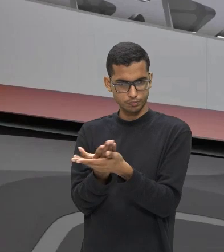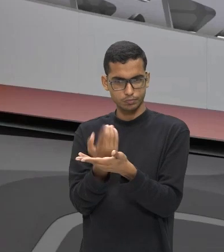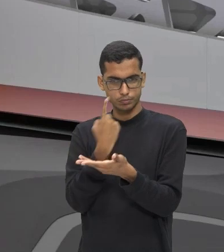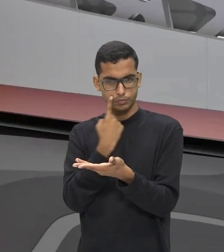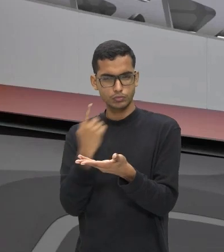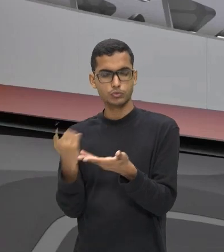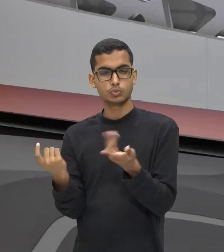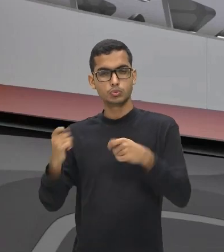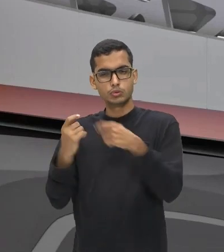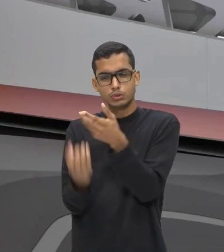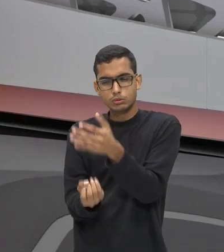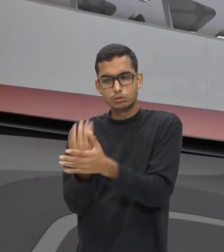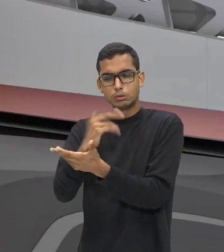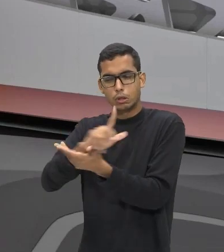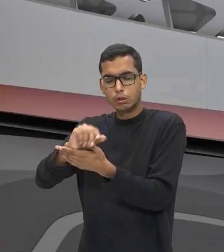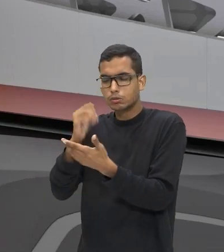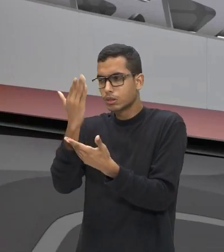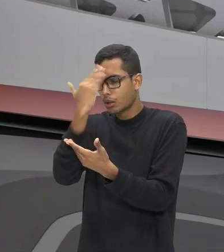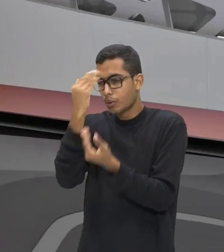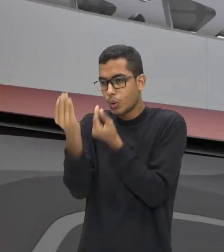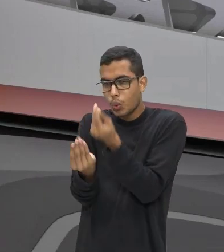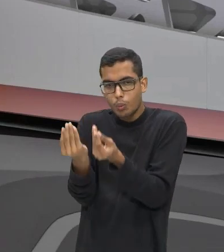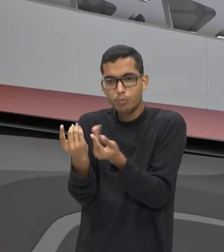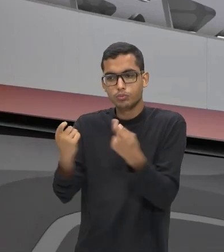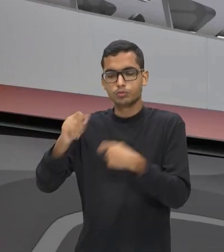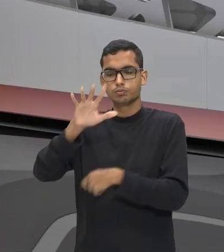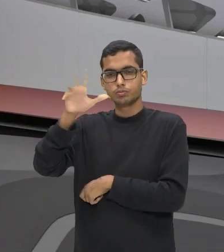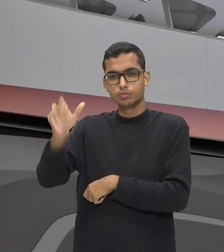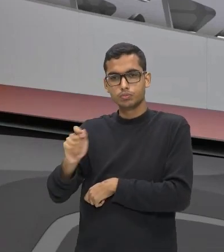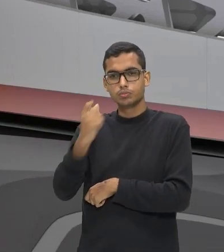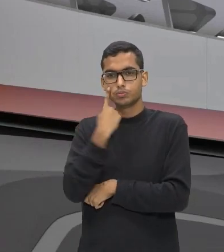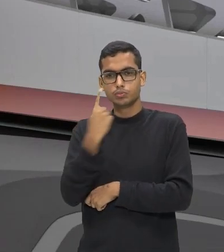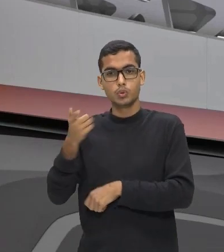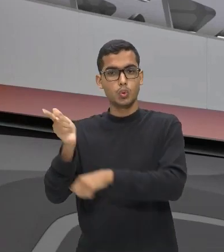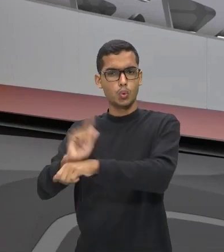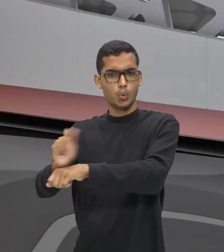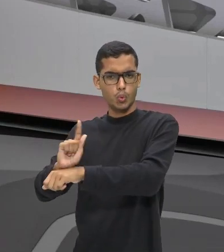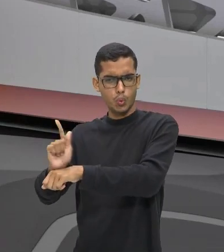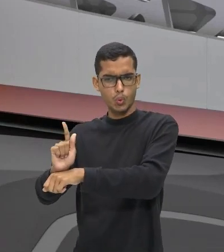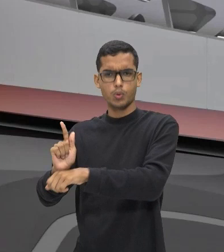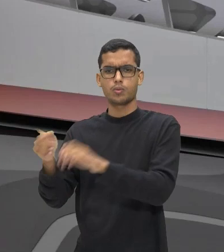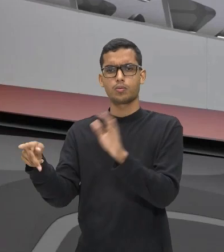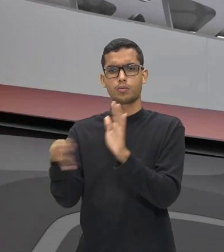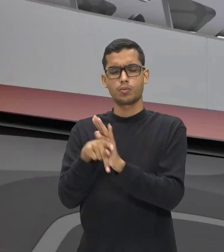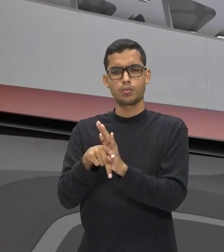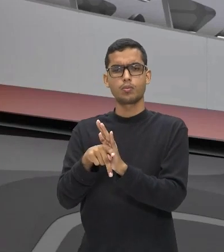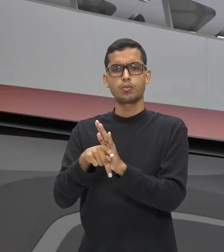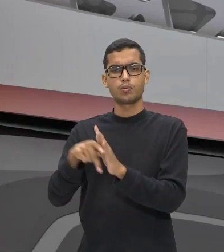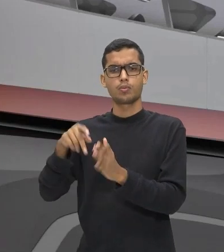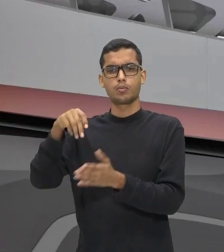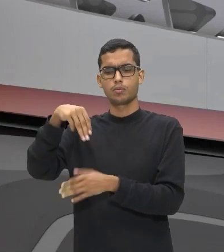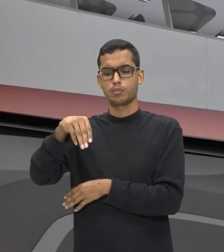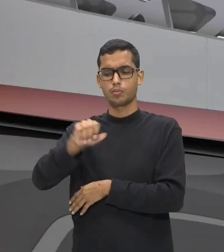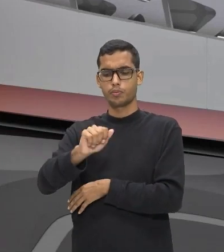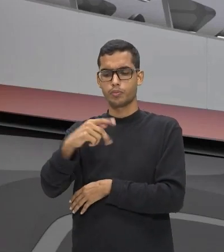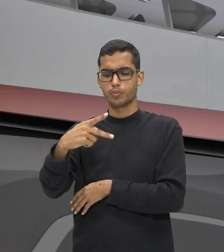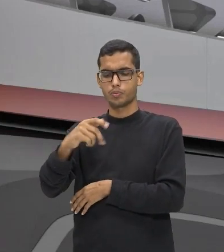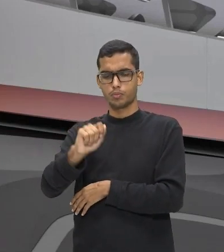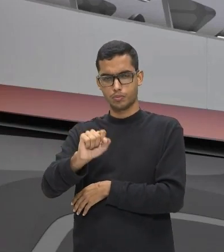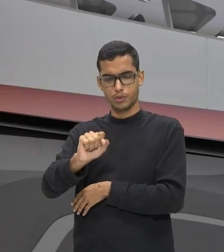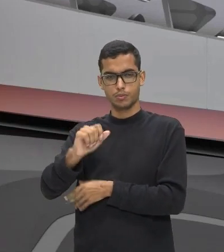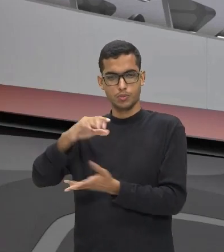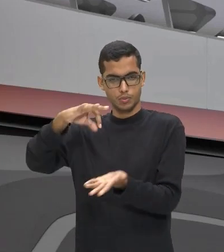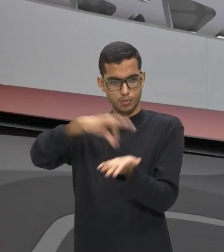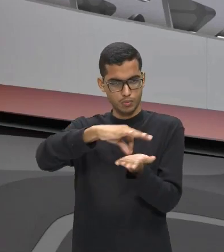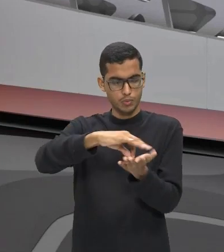que eu acredito que quase todos vocês conheçam é o Google, né? O Google Maps, o Google Earth. E aqui comigo